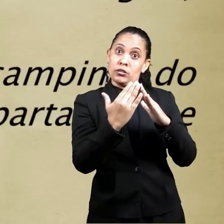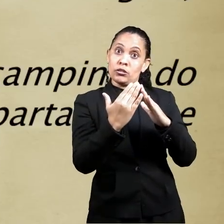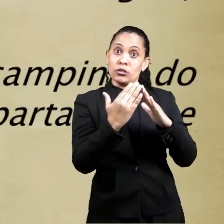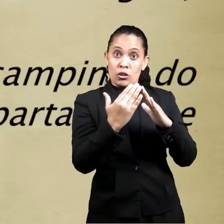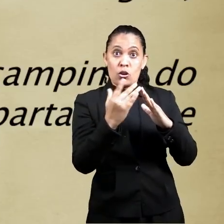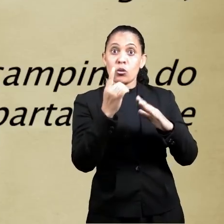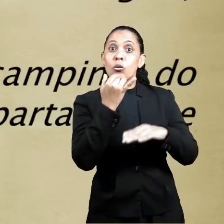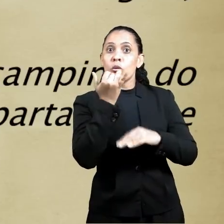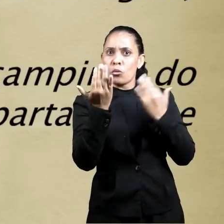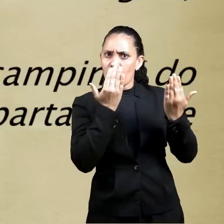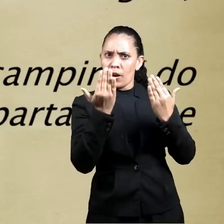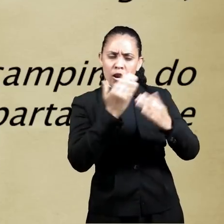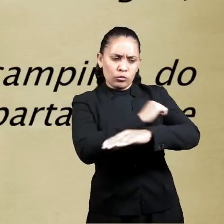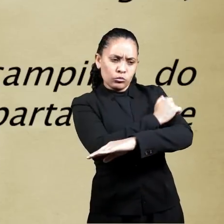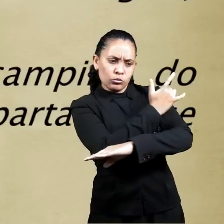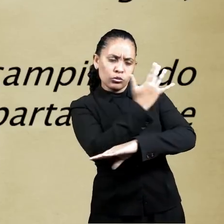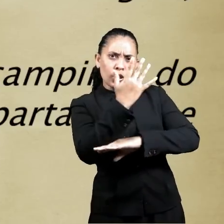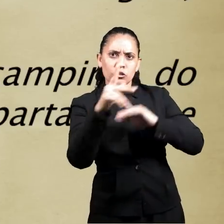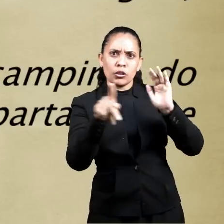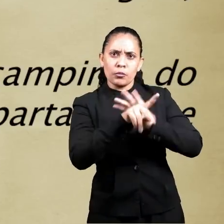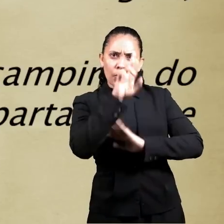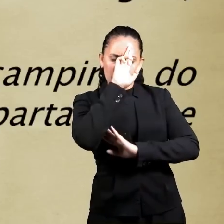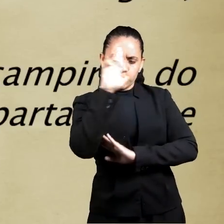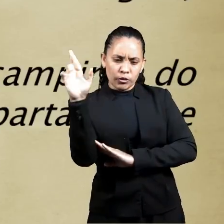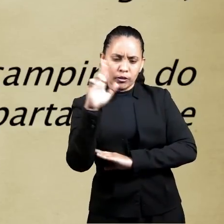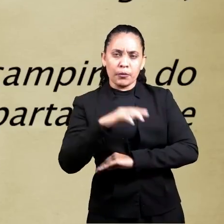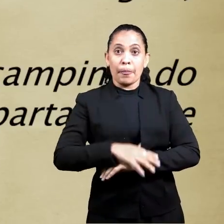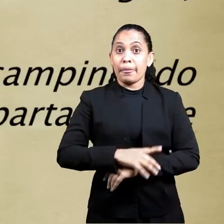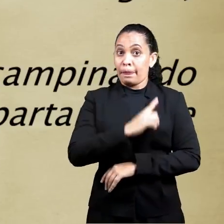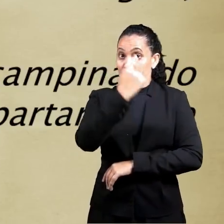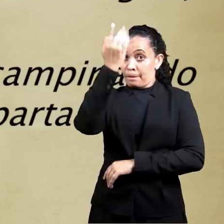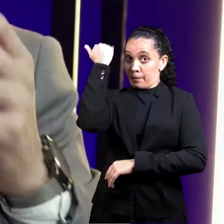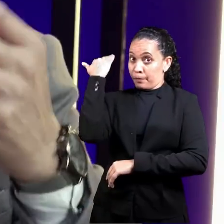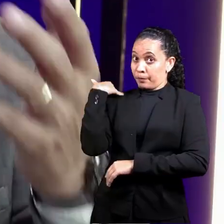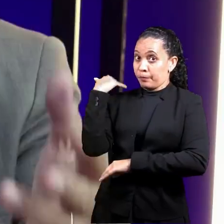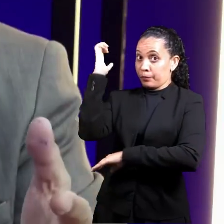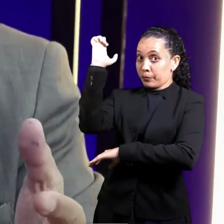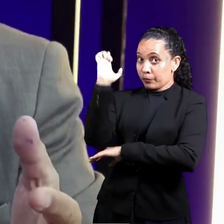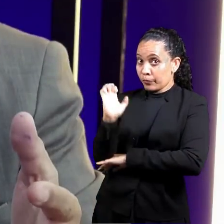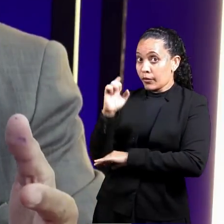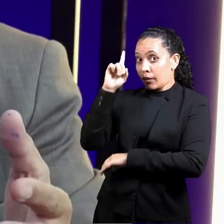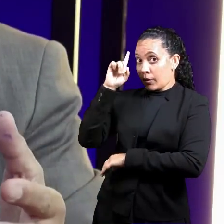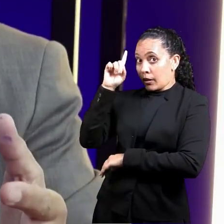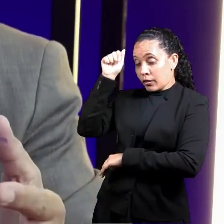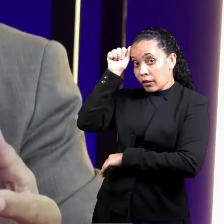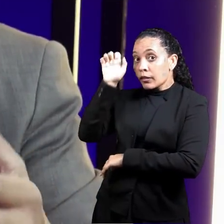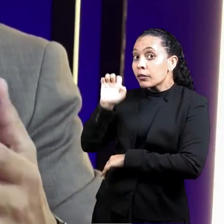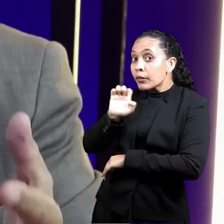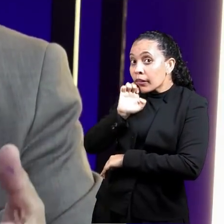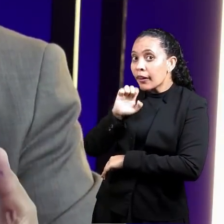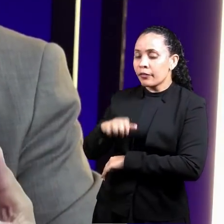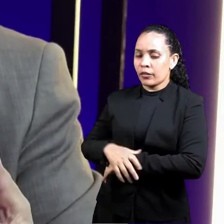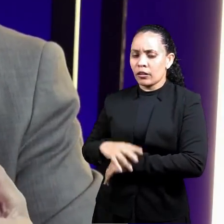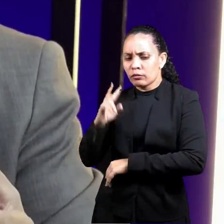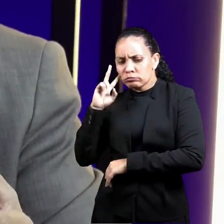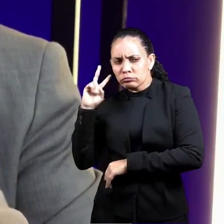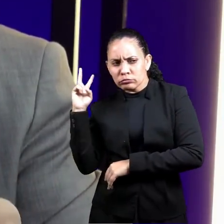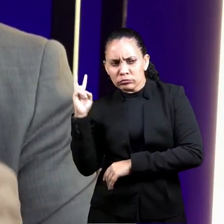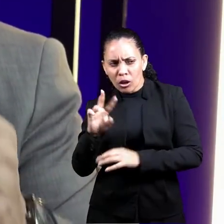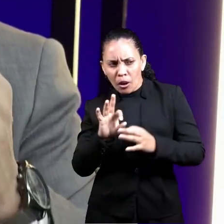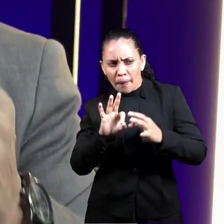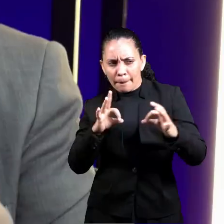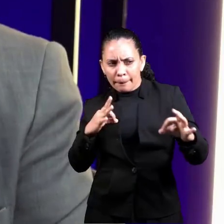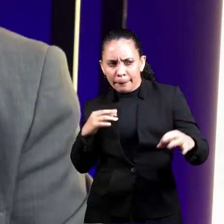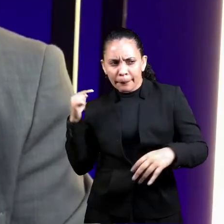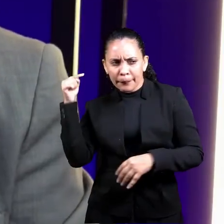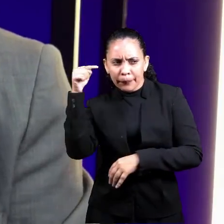né? O Éden ficou lá para trás, né? O homem foi expulso do Éden, e os olhos dele se encheram com aquele local, perto de Sodoma e